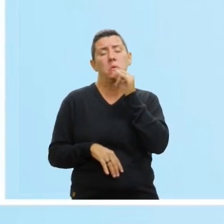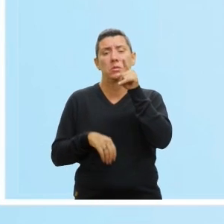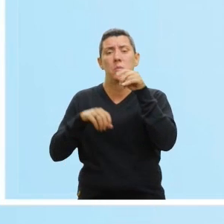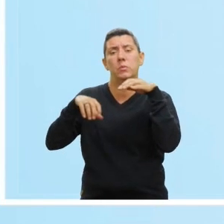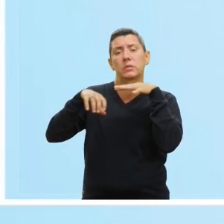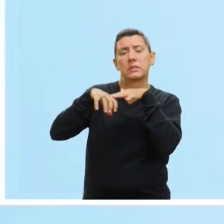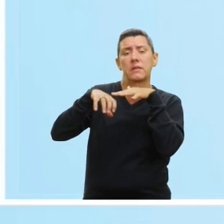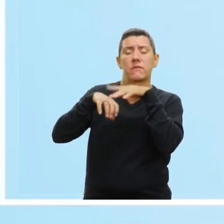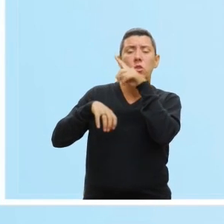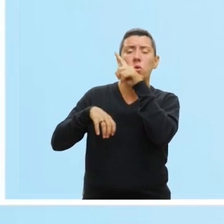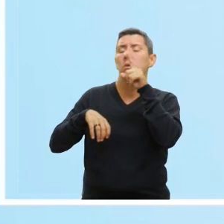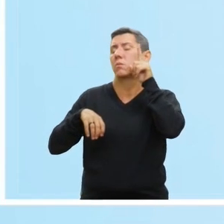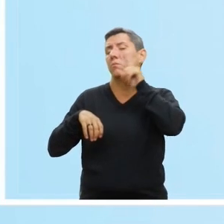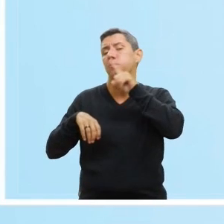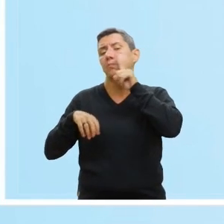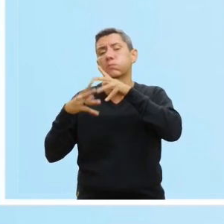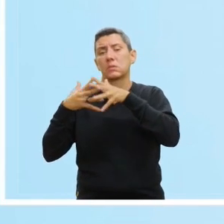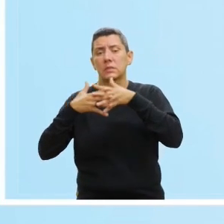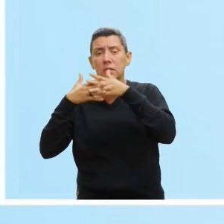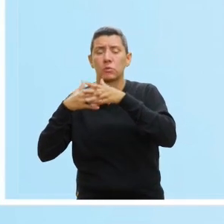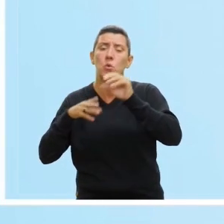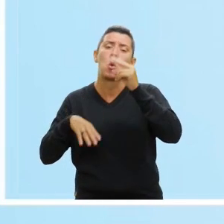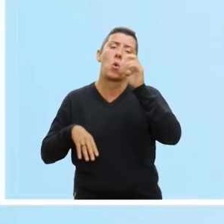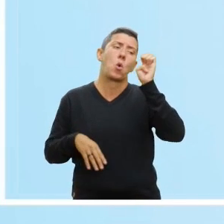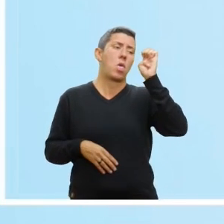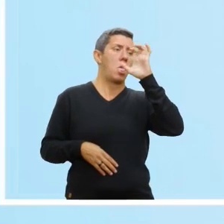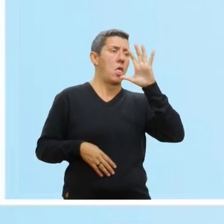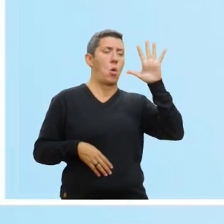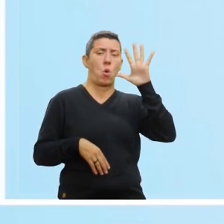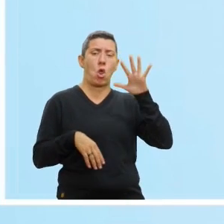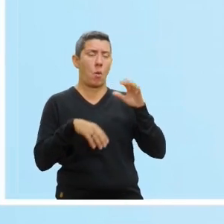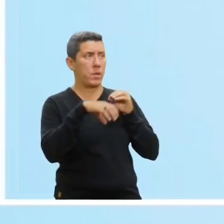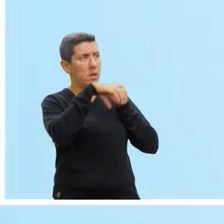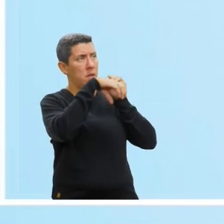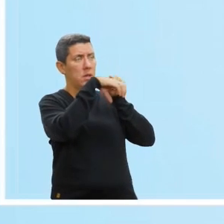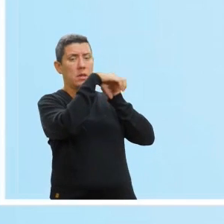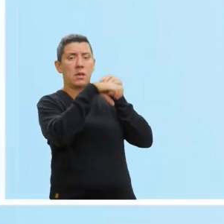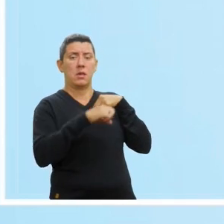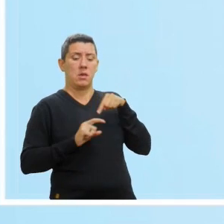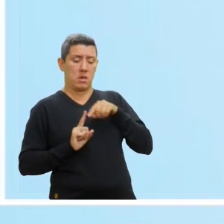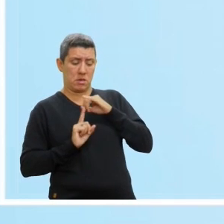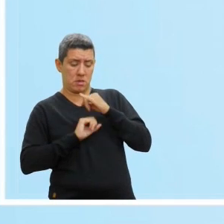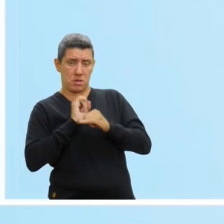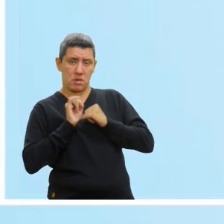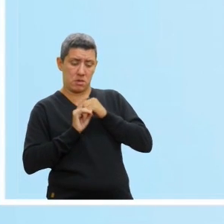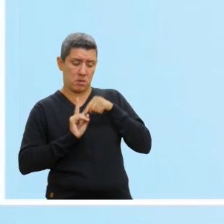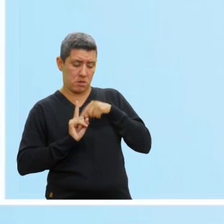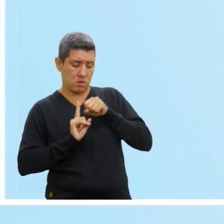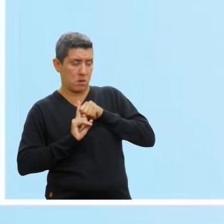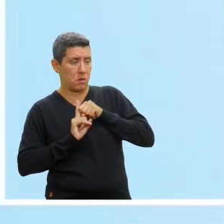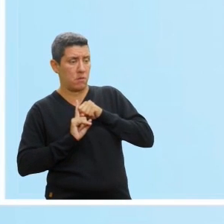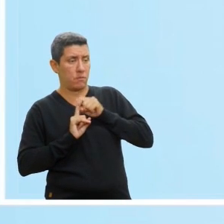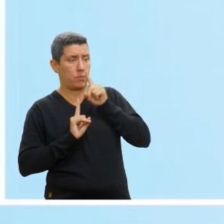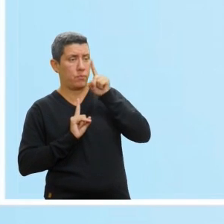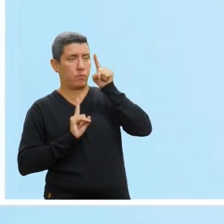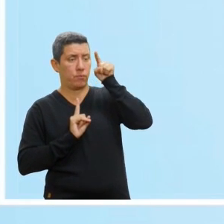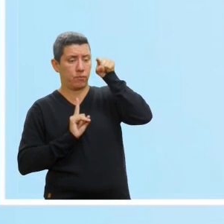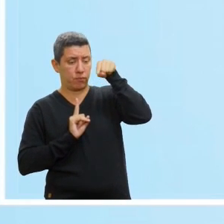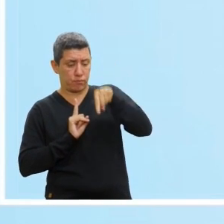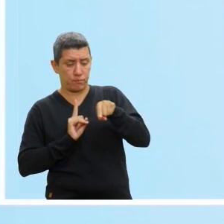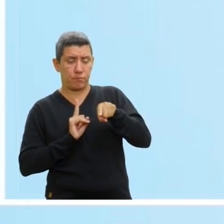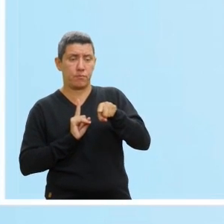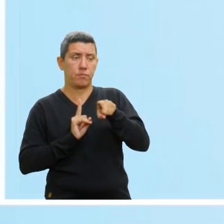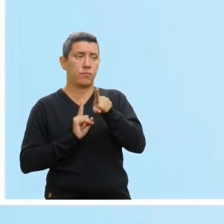uma mensagem para alguém que está na Europa, o seu sinal vai sair daqui da cidade, vai encontrar um ponto de saída, né, do